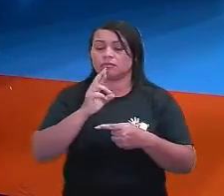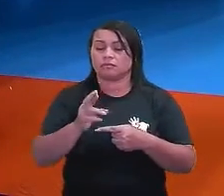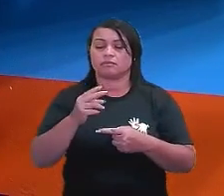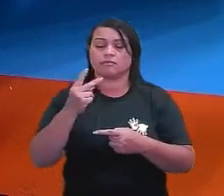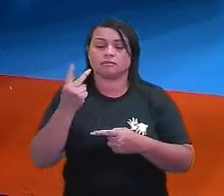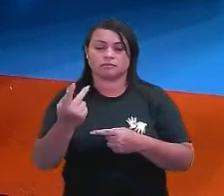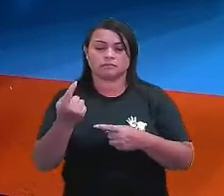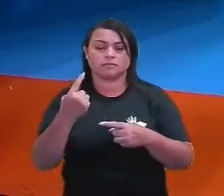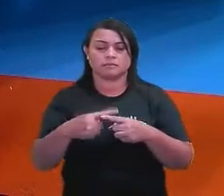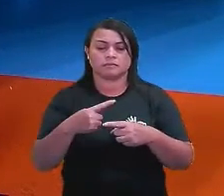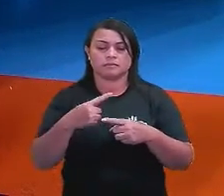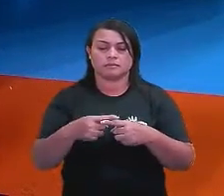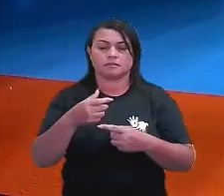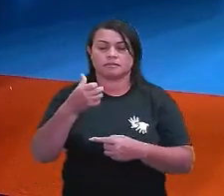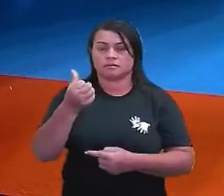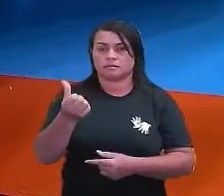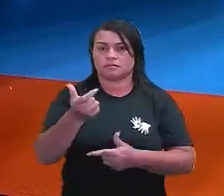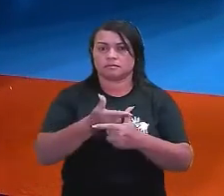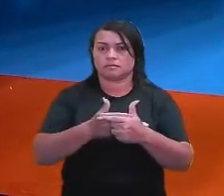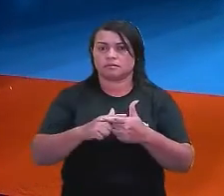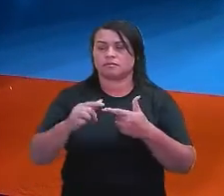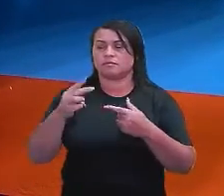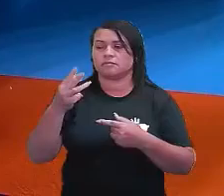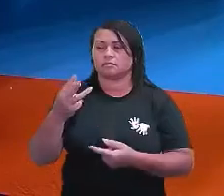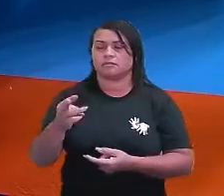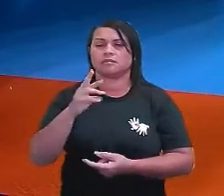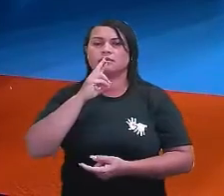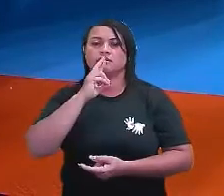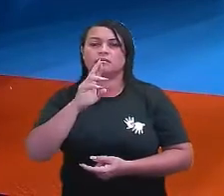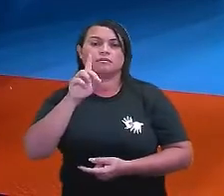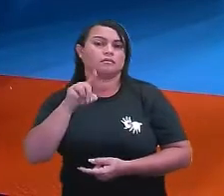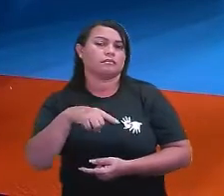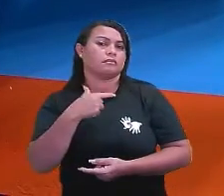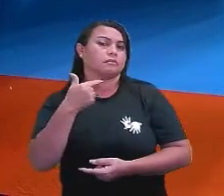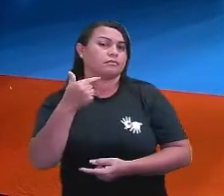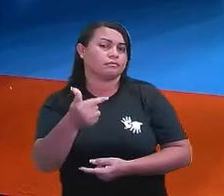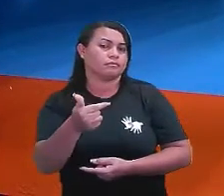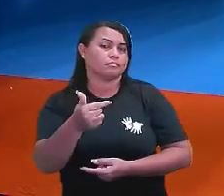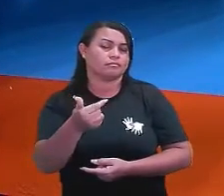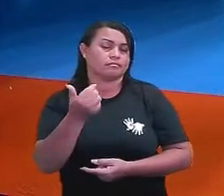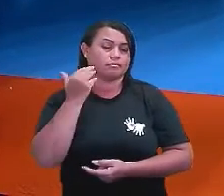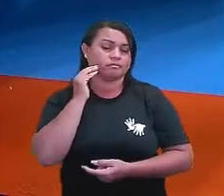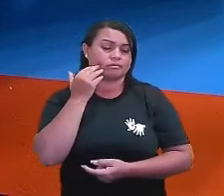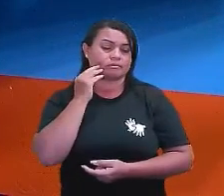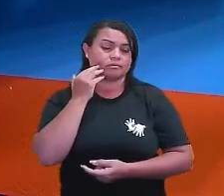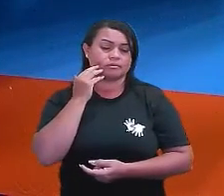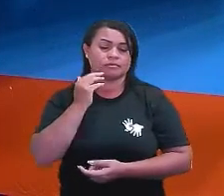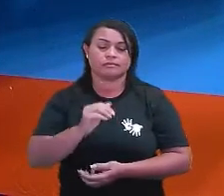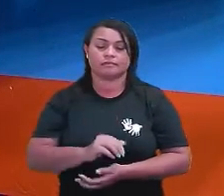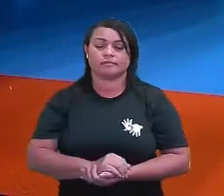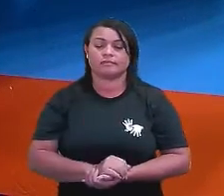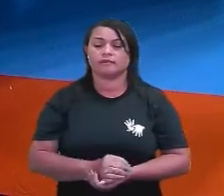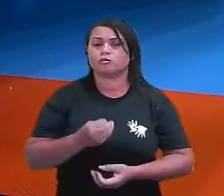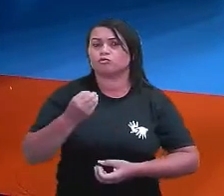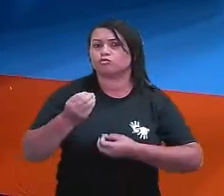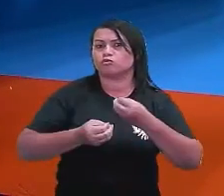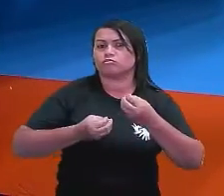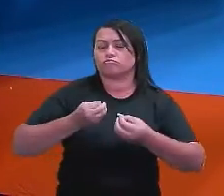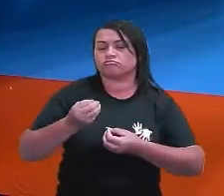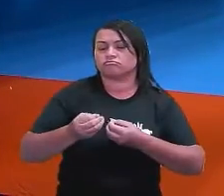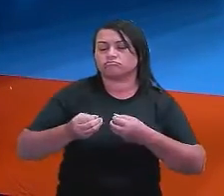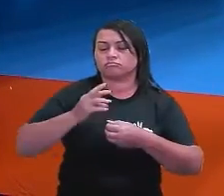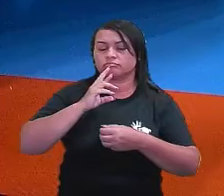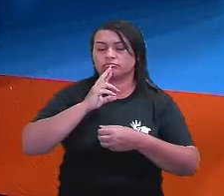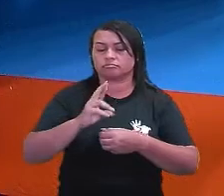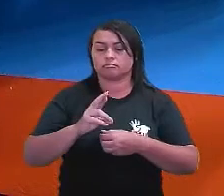porque 6 dividido por 3 vai ser igual a 2, tá bom? Como é que eu vou fazer? Eu